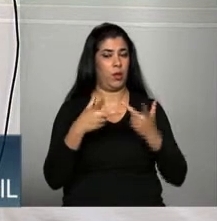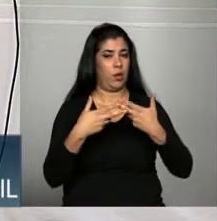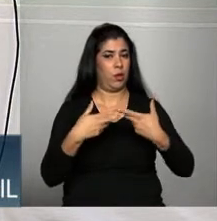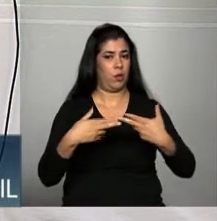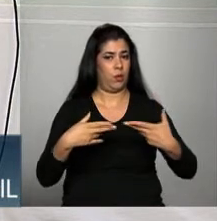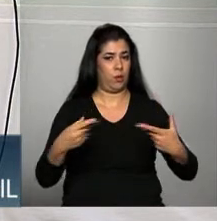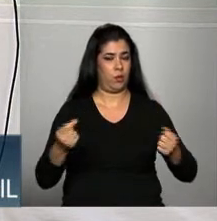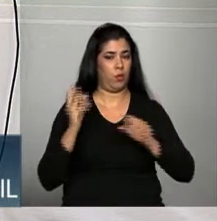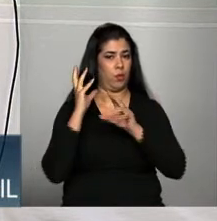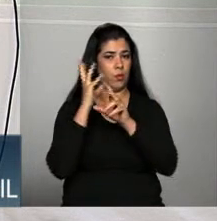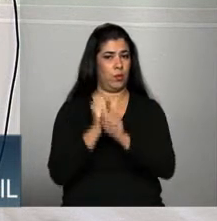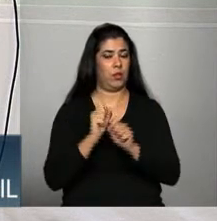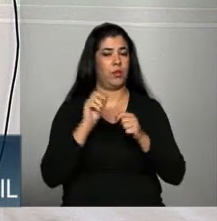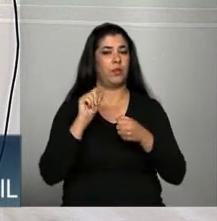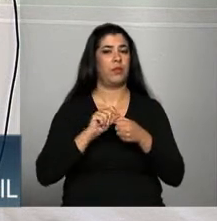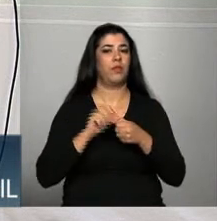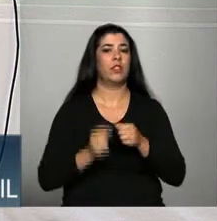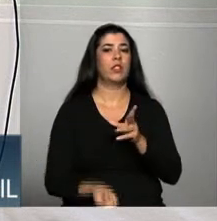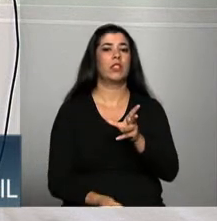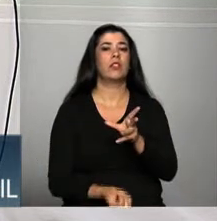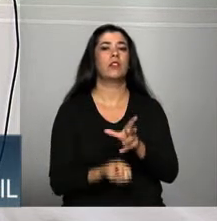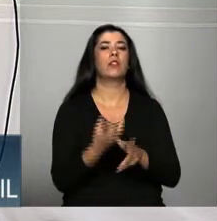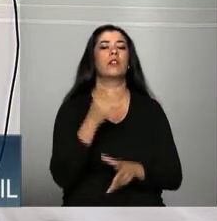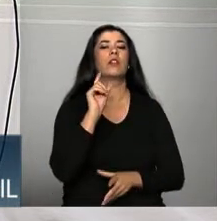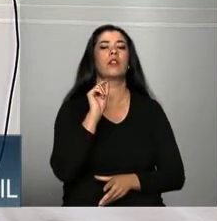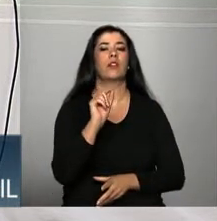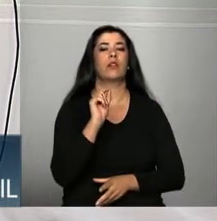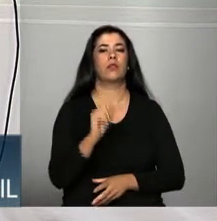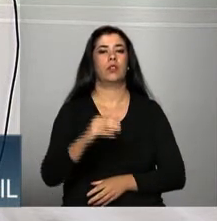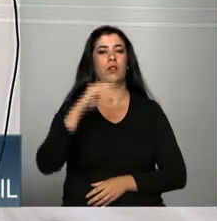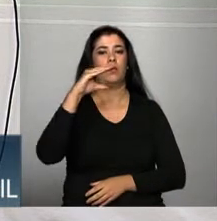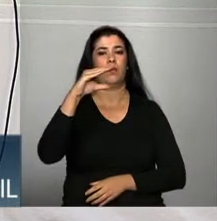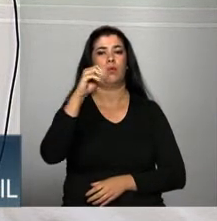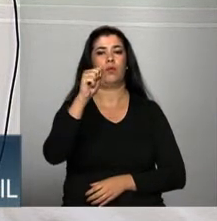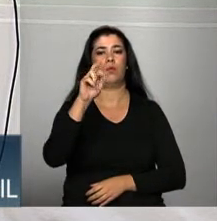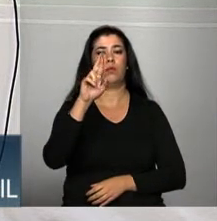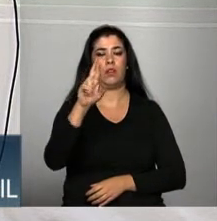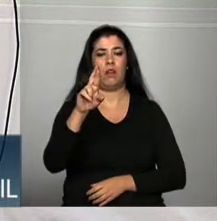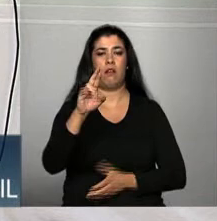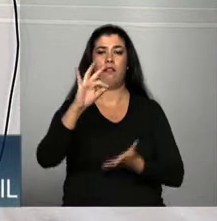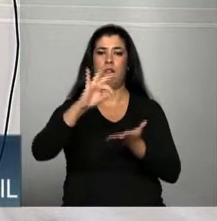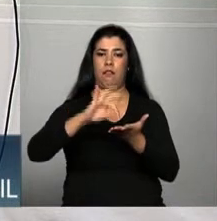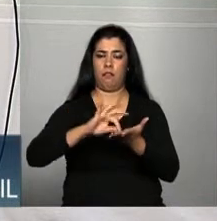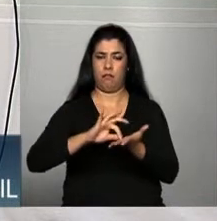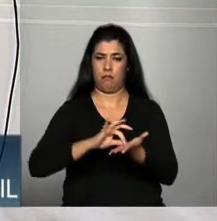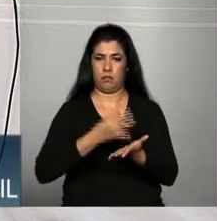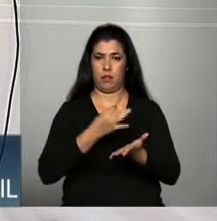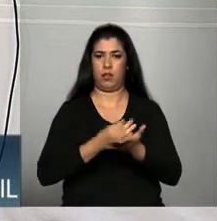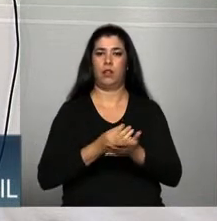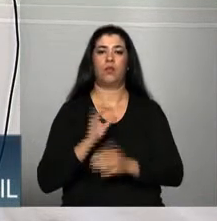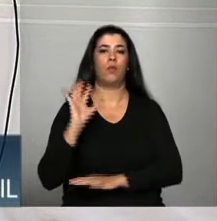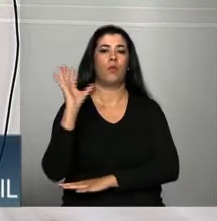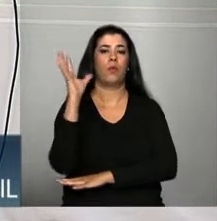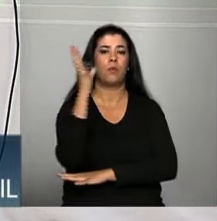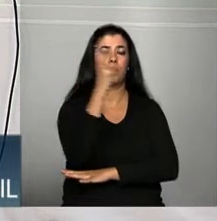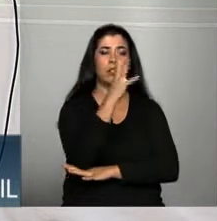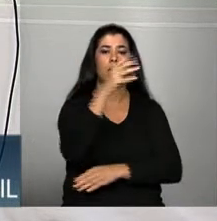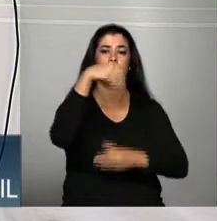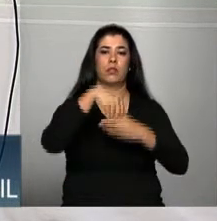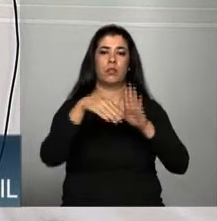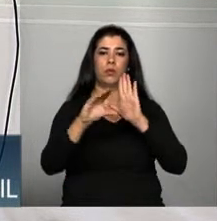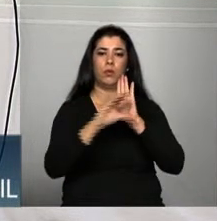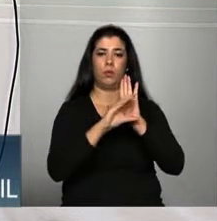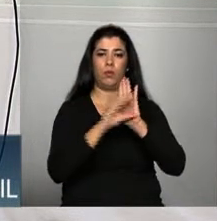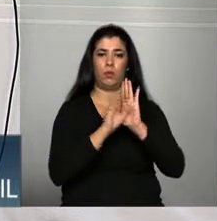gente poder fazer o CAR. O CAR, que é o cadastramento ambiental, que é aquele objeto do Código Florestal.